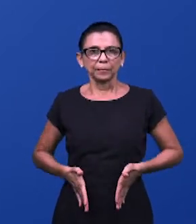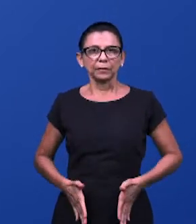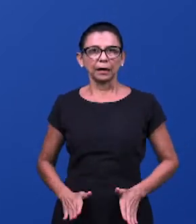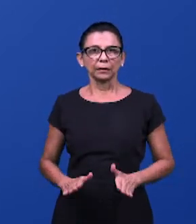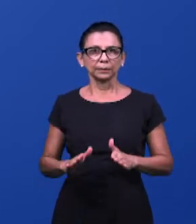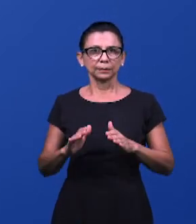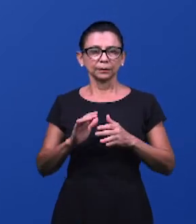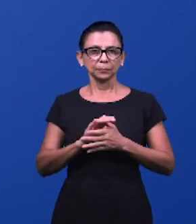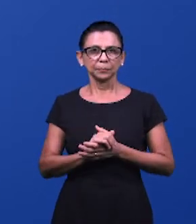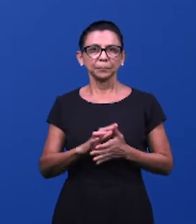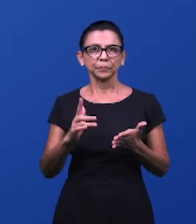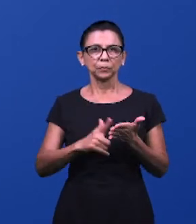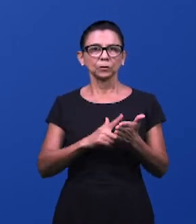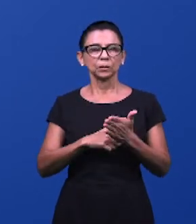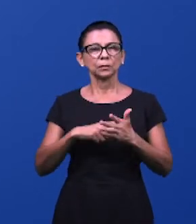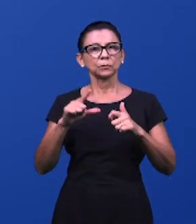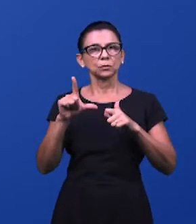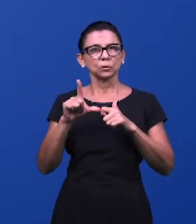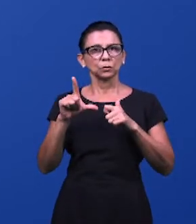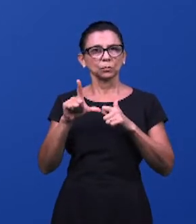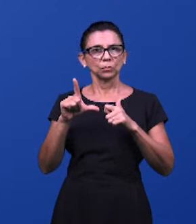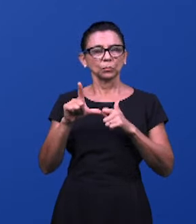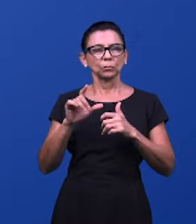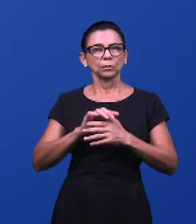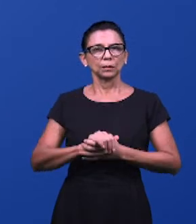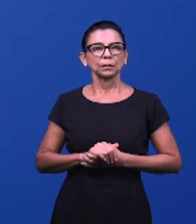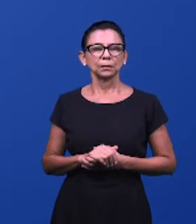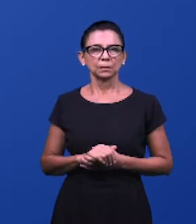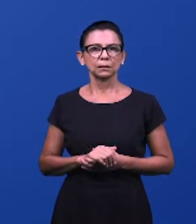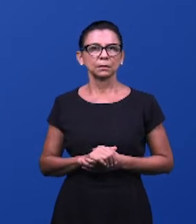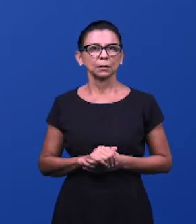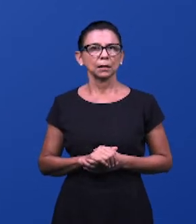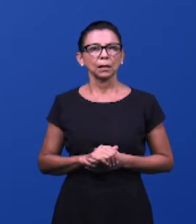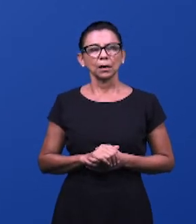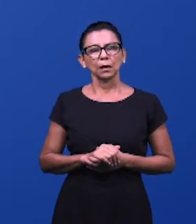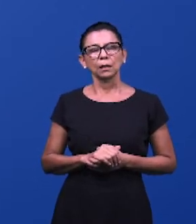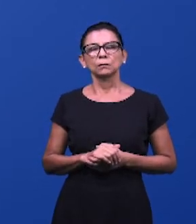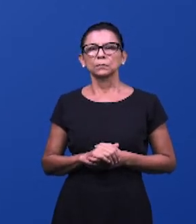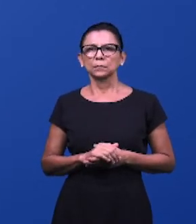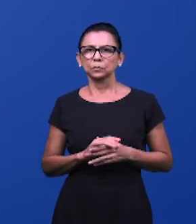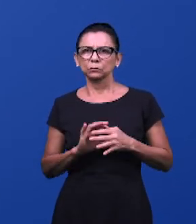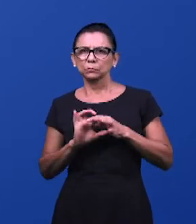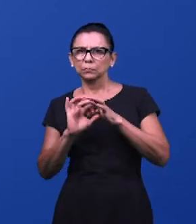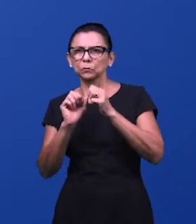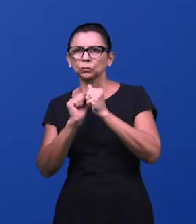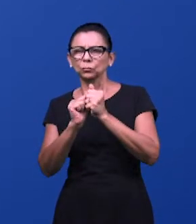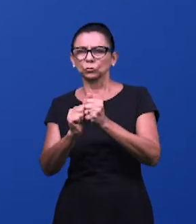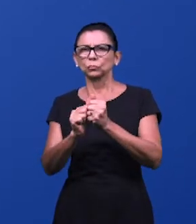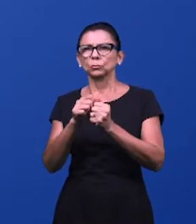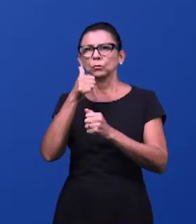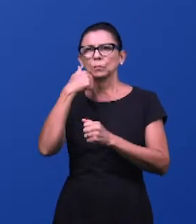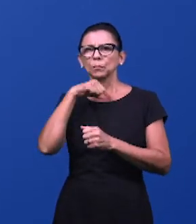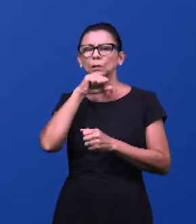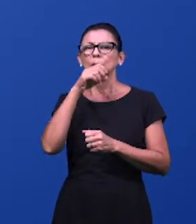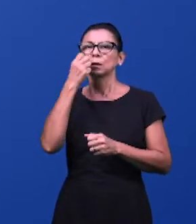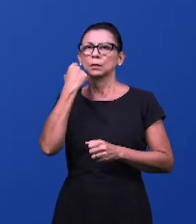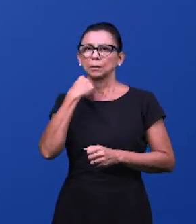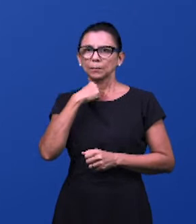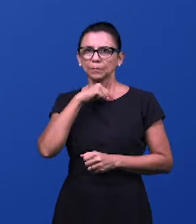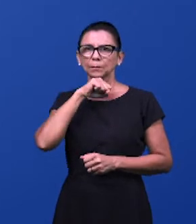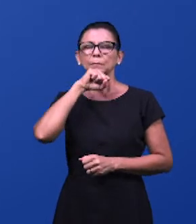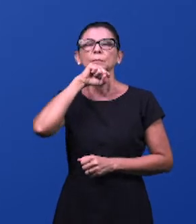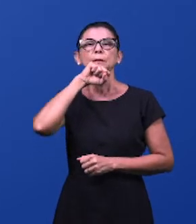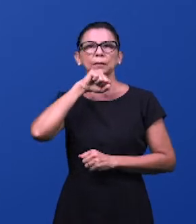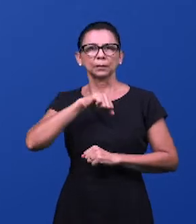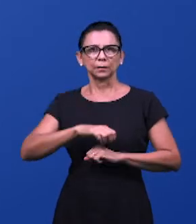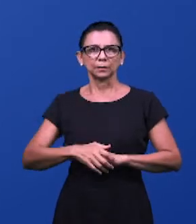no Evangelho de Lucas, quando ele já nasce ali, já sujeito à sua família, sujeito ao seu pai e sua mãe, vai se